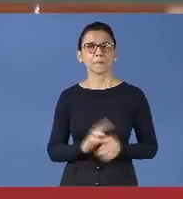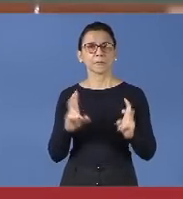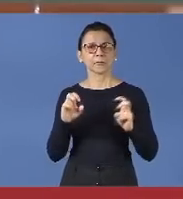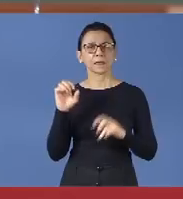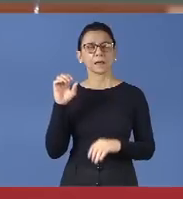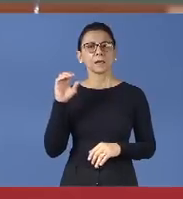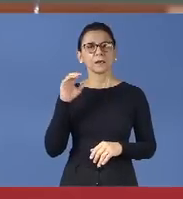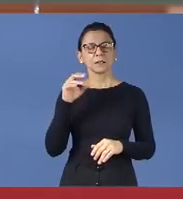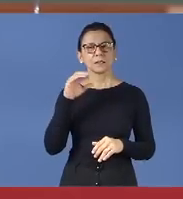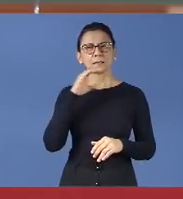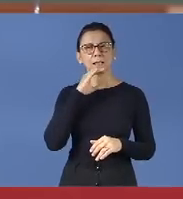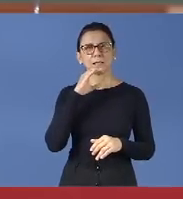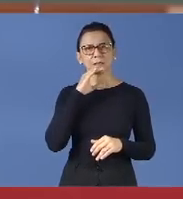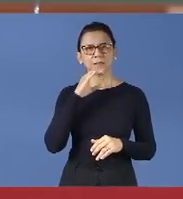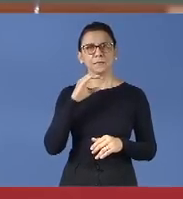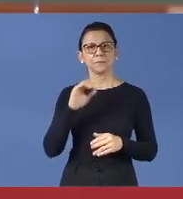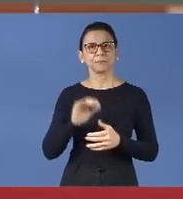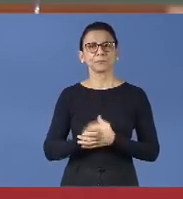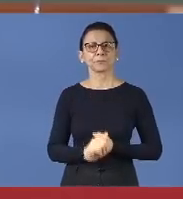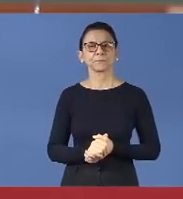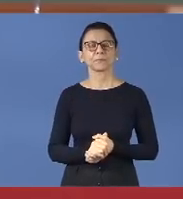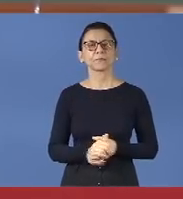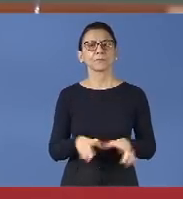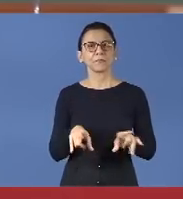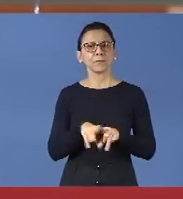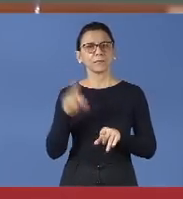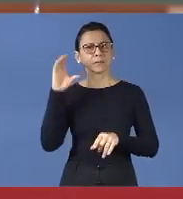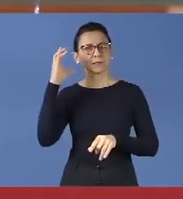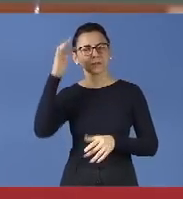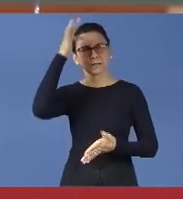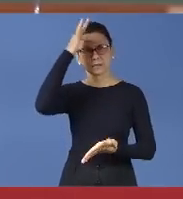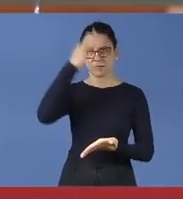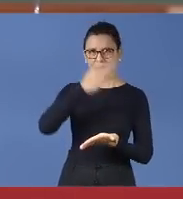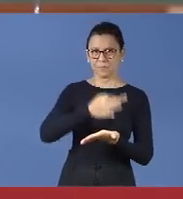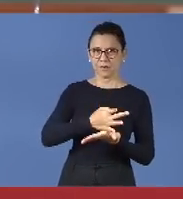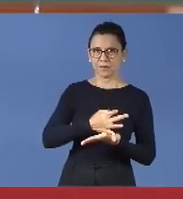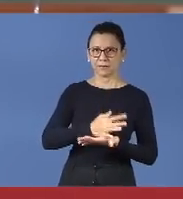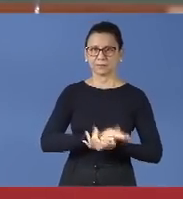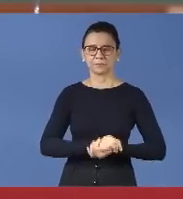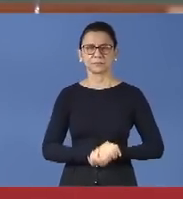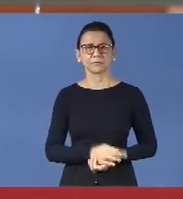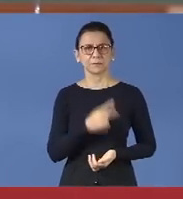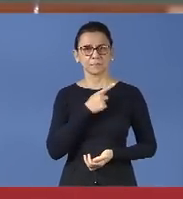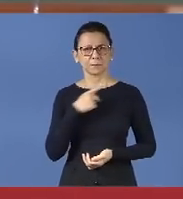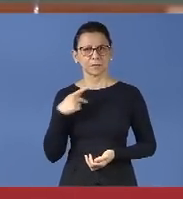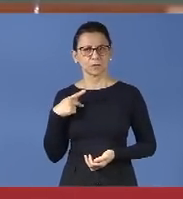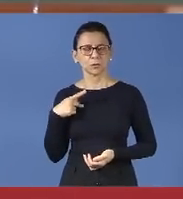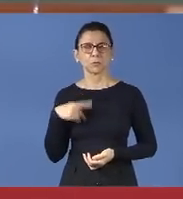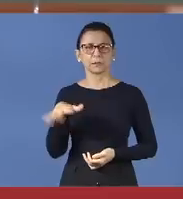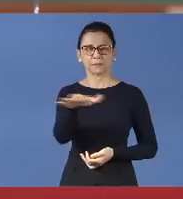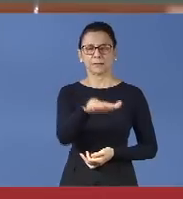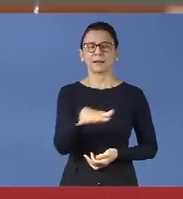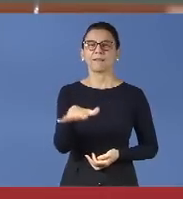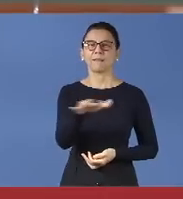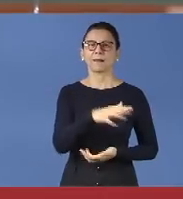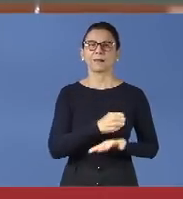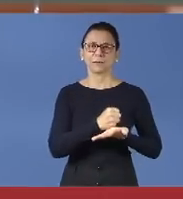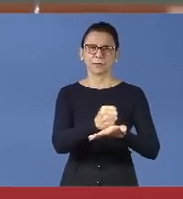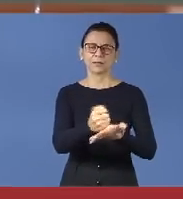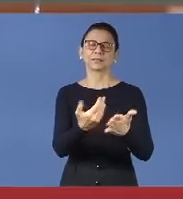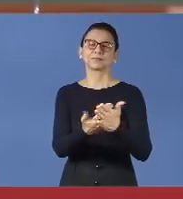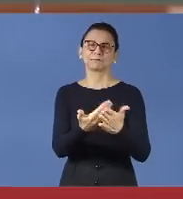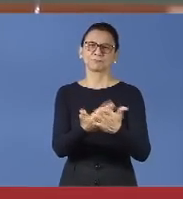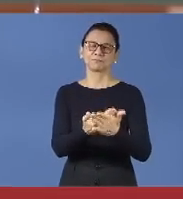aqui abordado neste seminário, com a participação de vários irmãos e pastores dessa área que contribuíram com este estudo. E